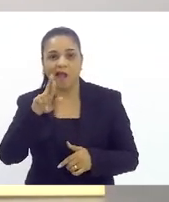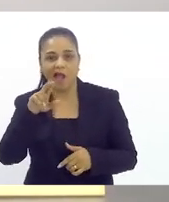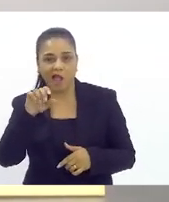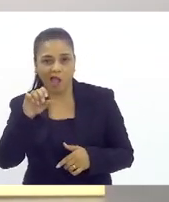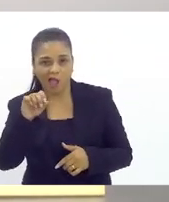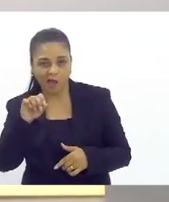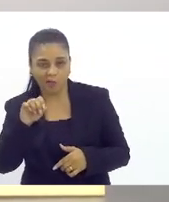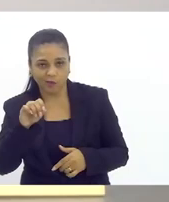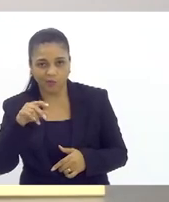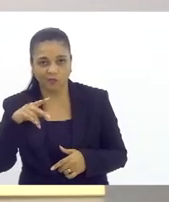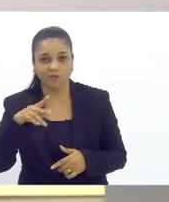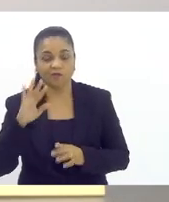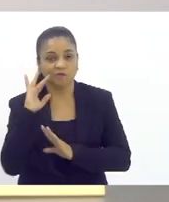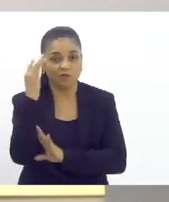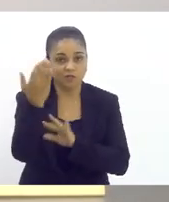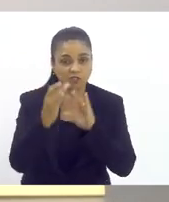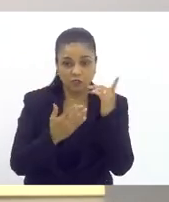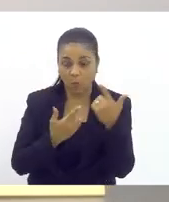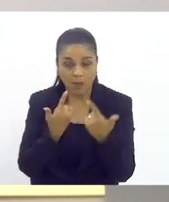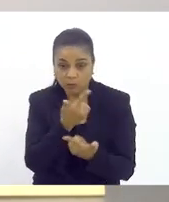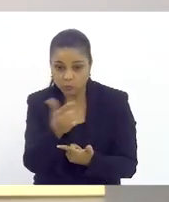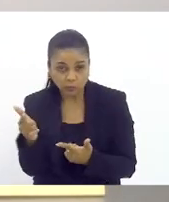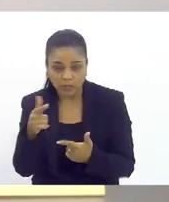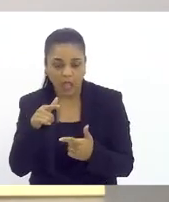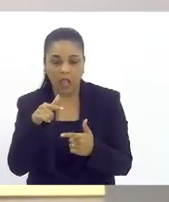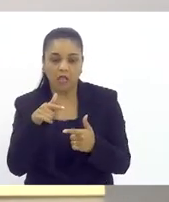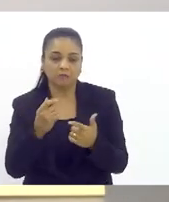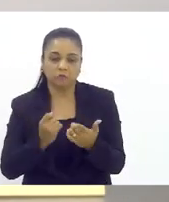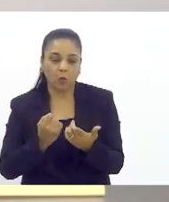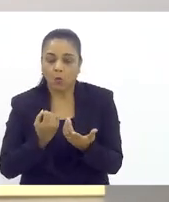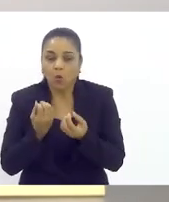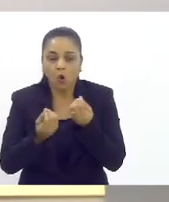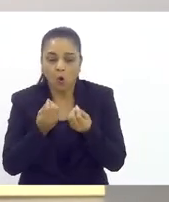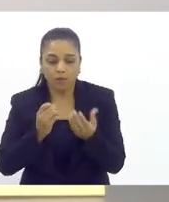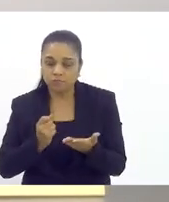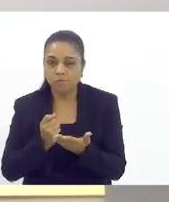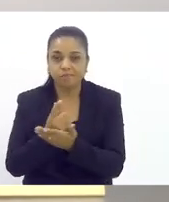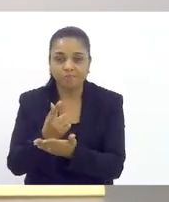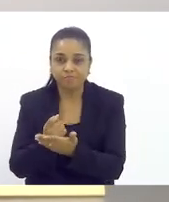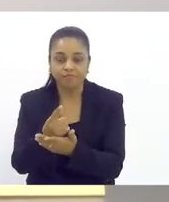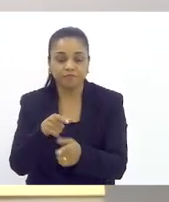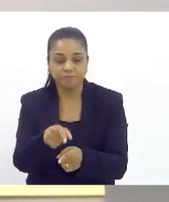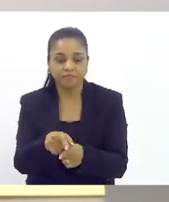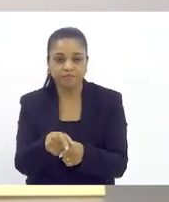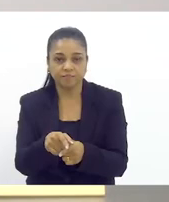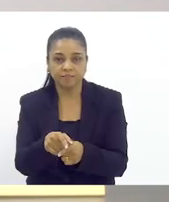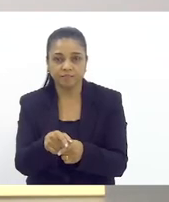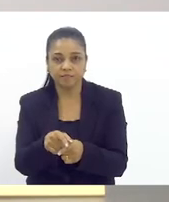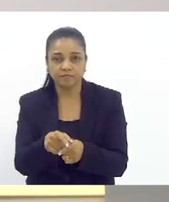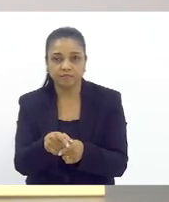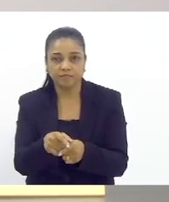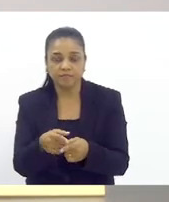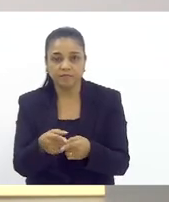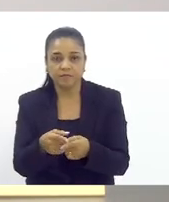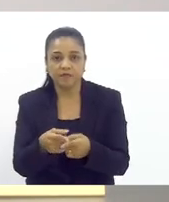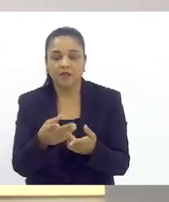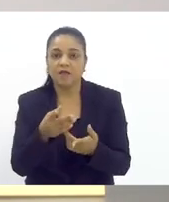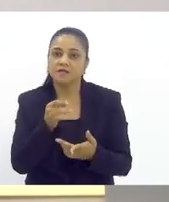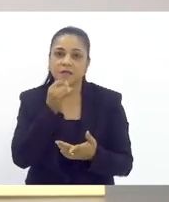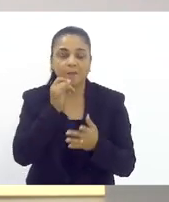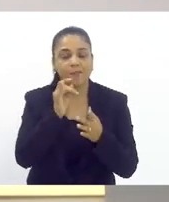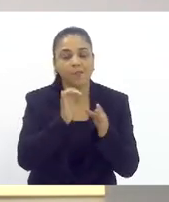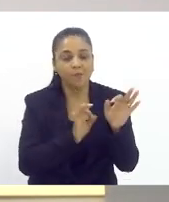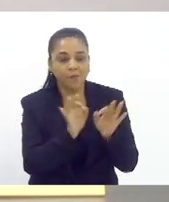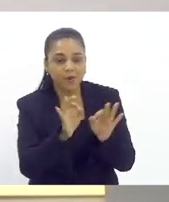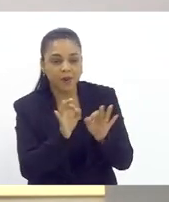na ponta eu não consegue fazer com que esse produtor acesse um comprador a gente tem um problema se ele quer acessar um programa por exemplo de